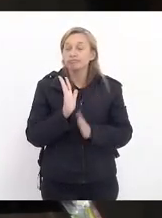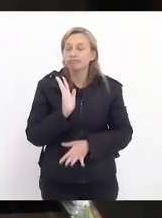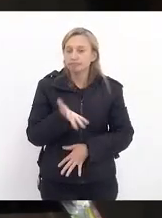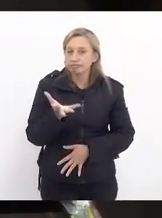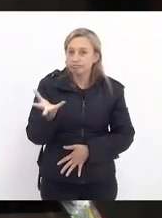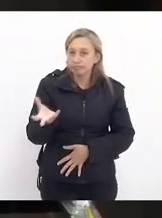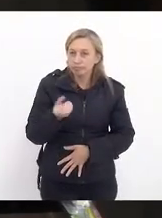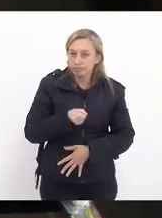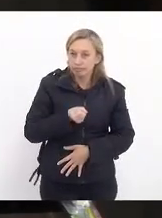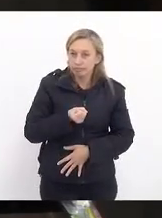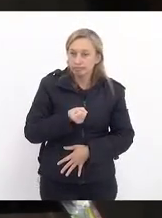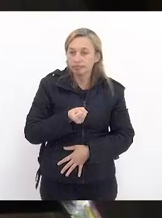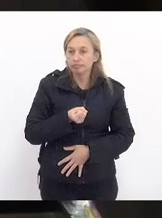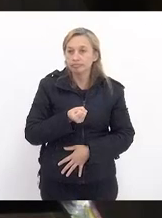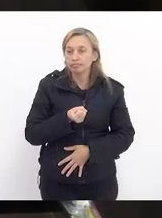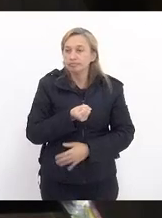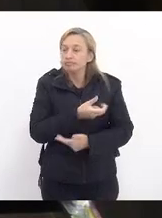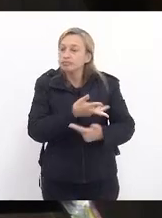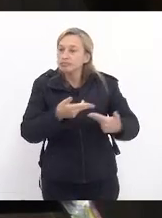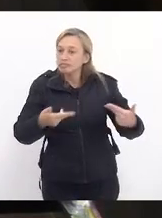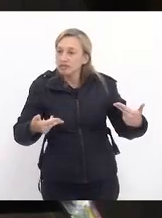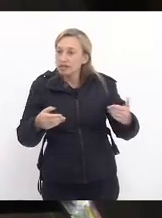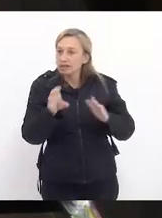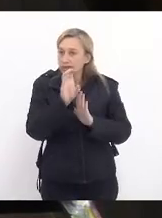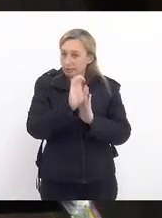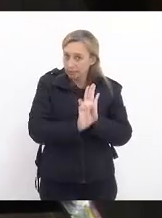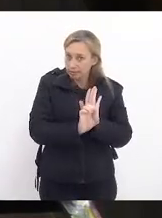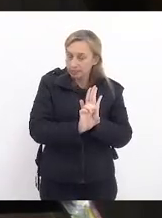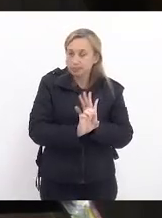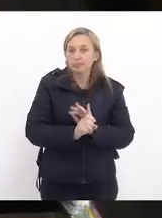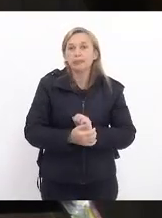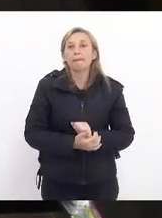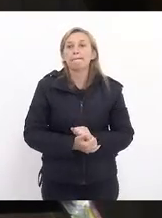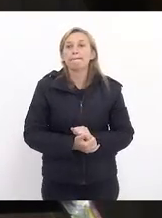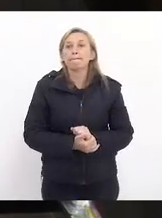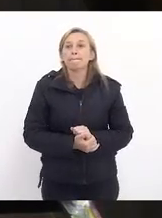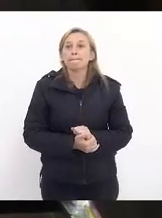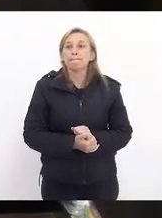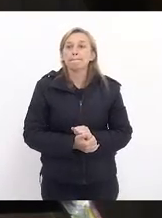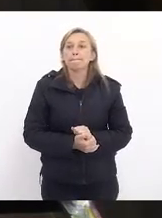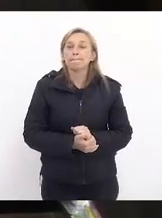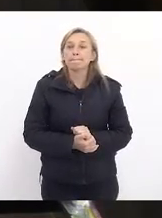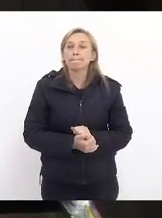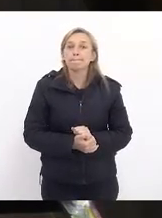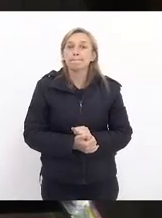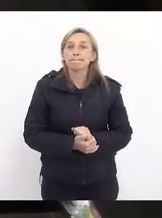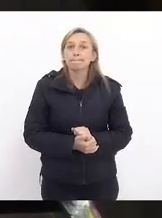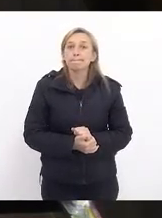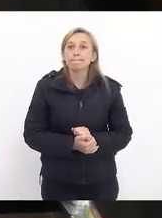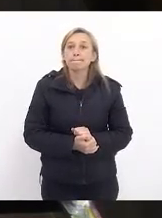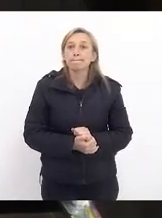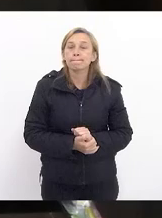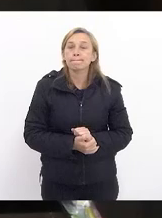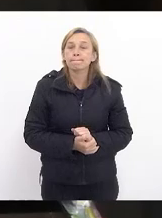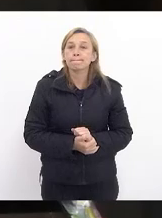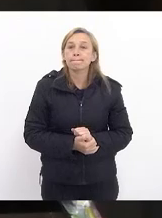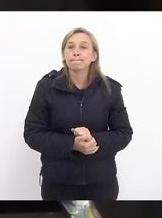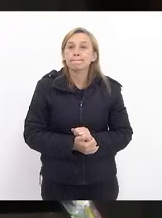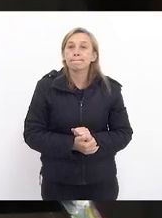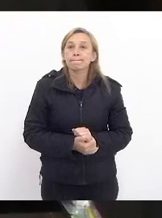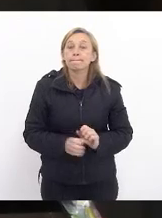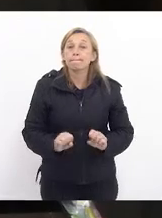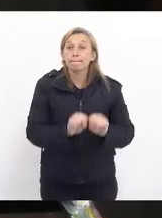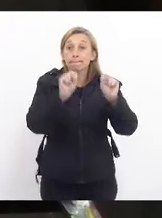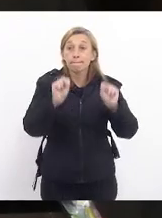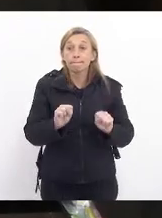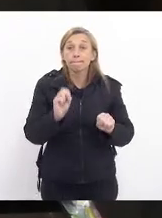recebeu dezenas e dezenas de emendas No que diz respeito ao